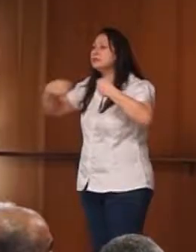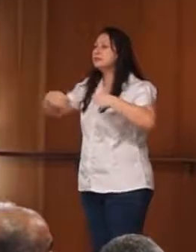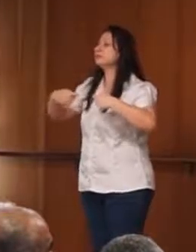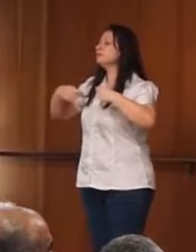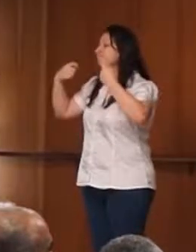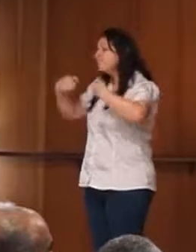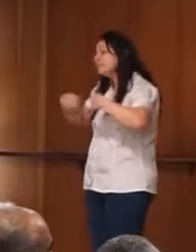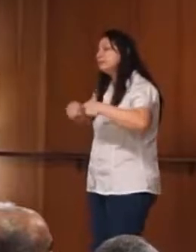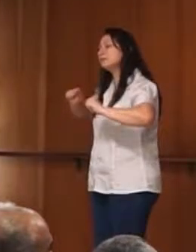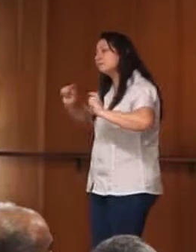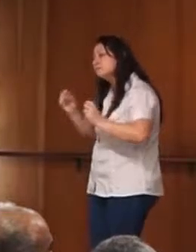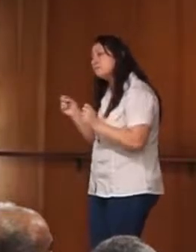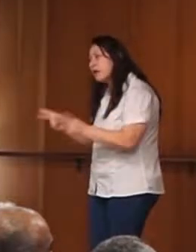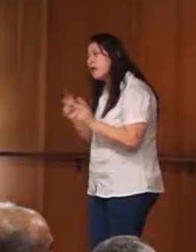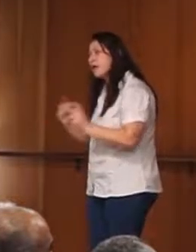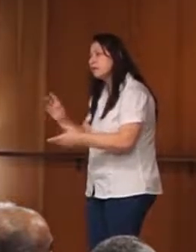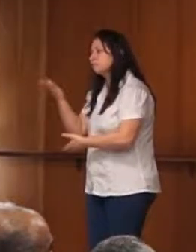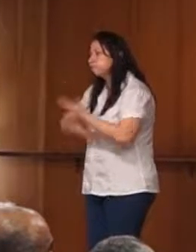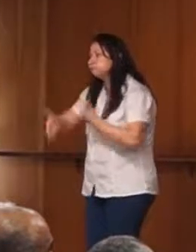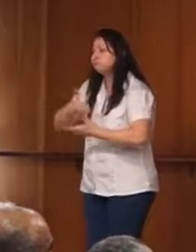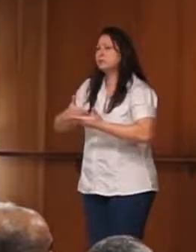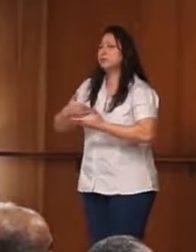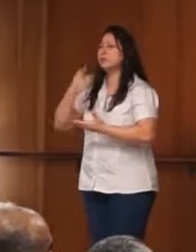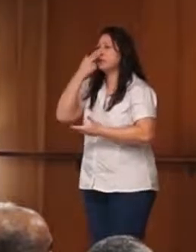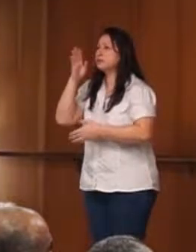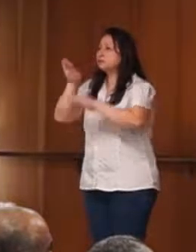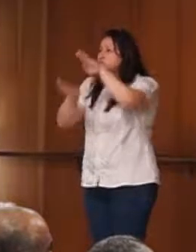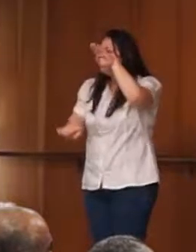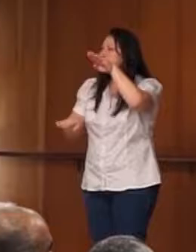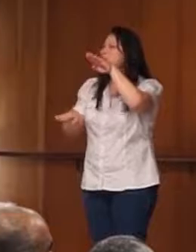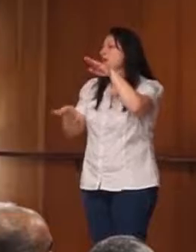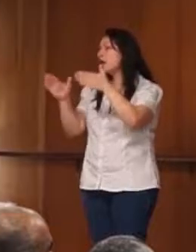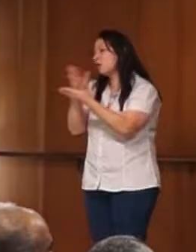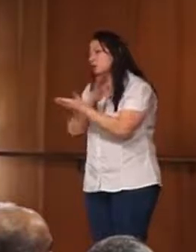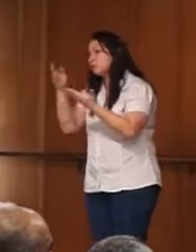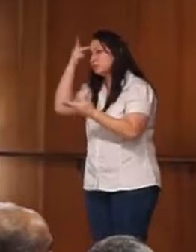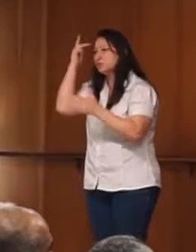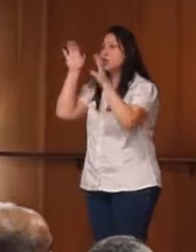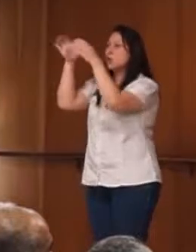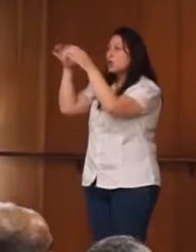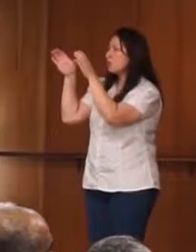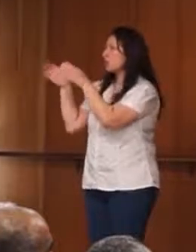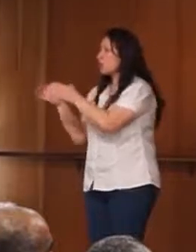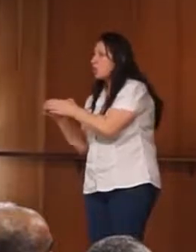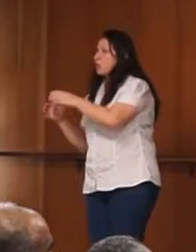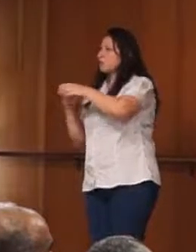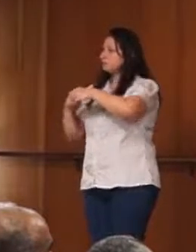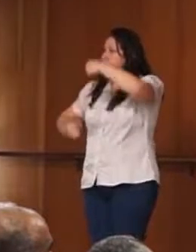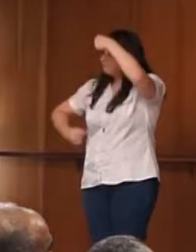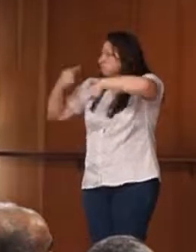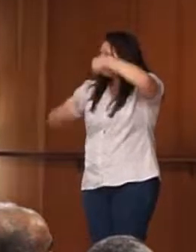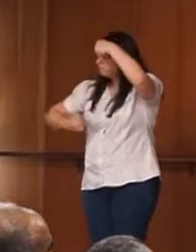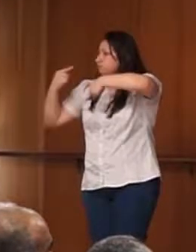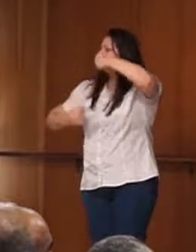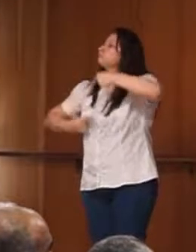mercado, né? Quer dizer, o mercado desiguala as pessoas que terão que competir, né,